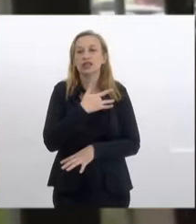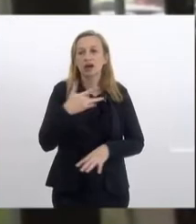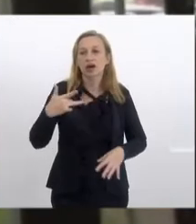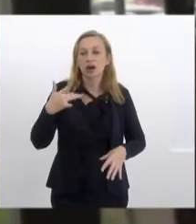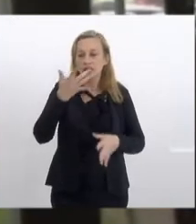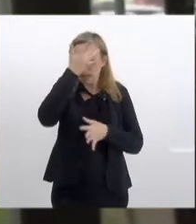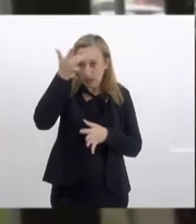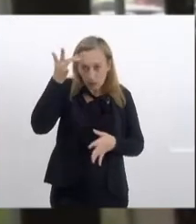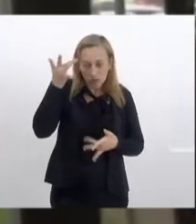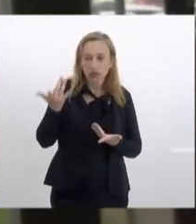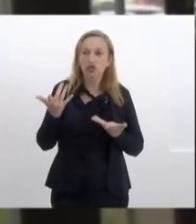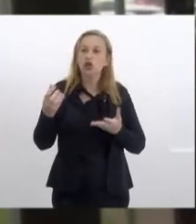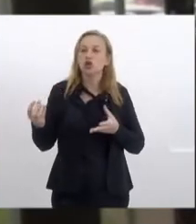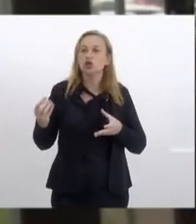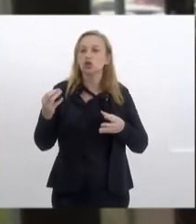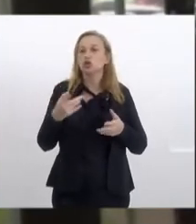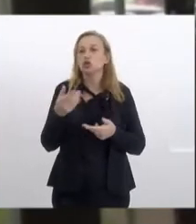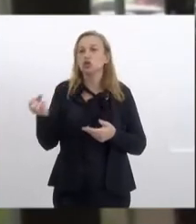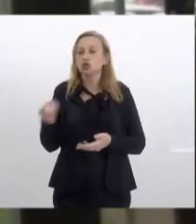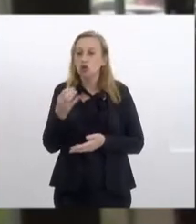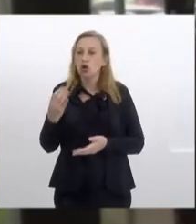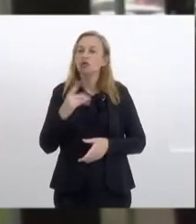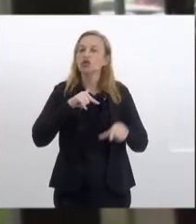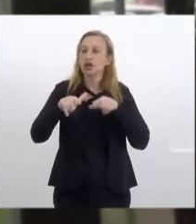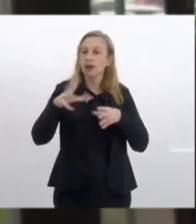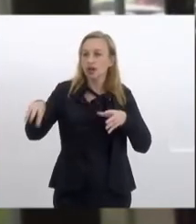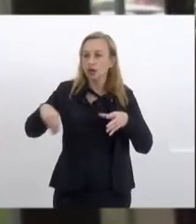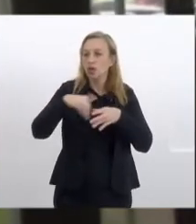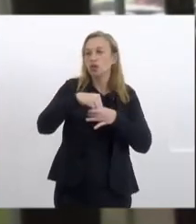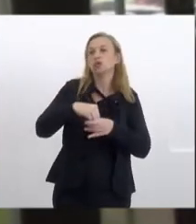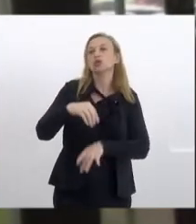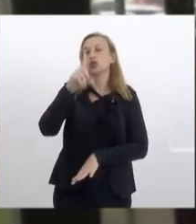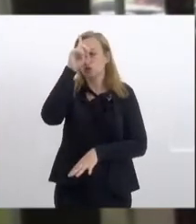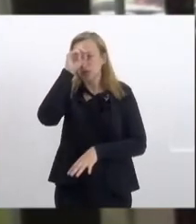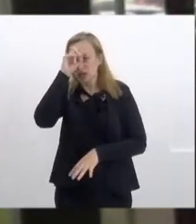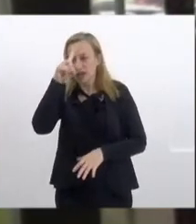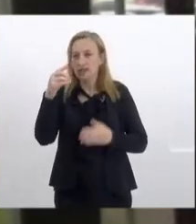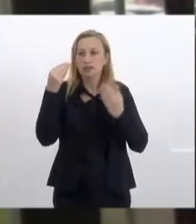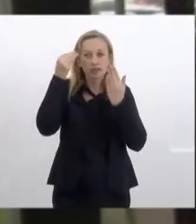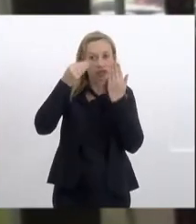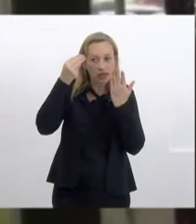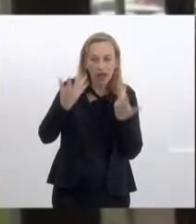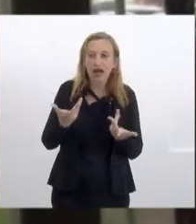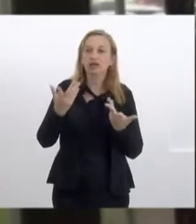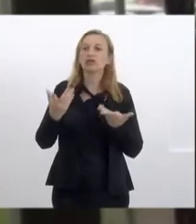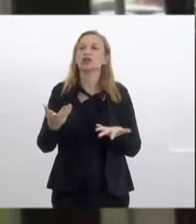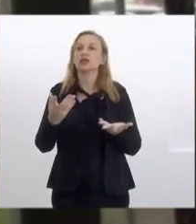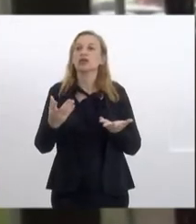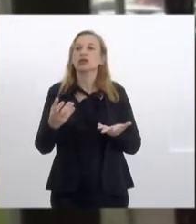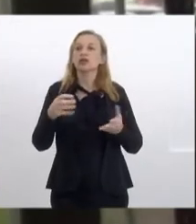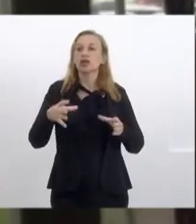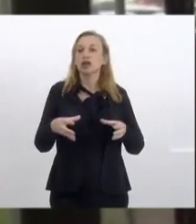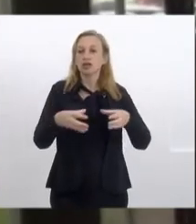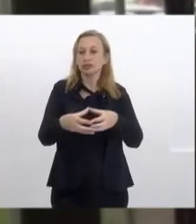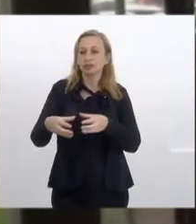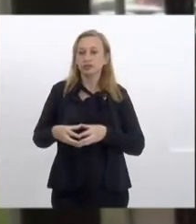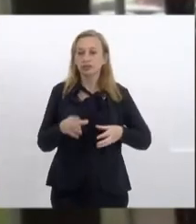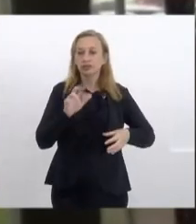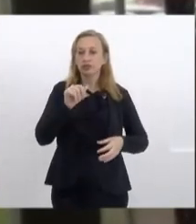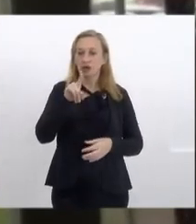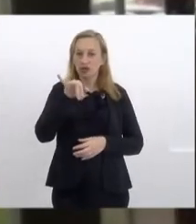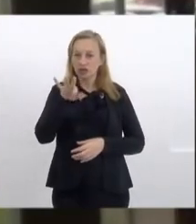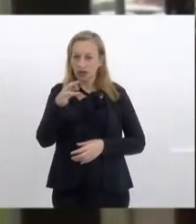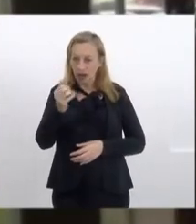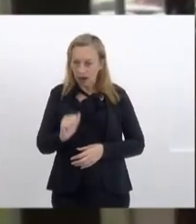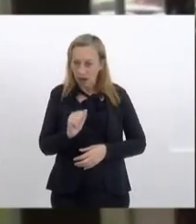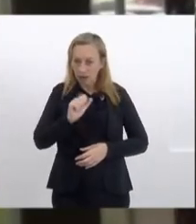novos serviços foram incluídos na RAPS, né? Os hospitais psiquiátricos, os hospitais dias, as unidades ambulatoriais. Então, isso